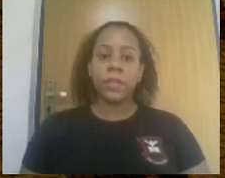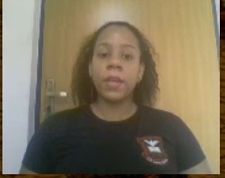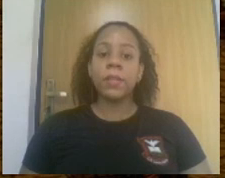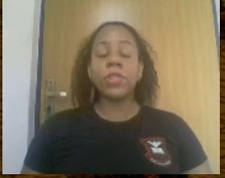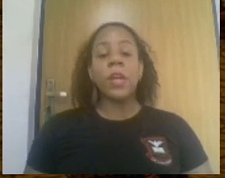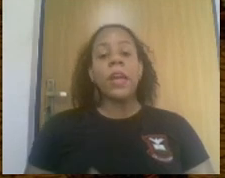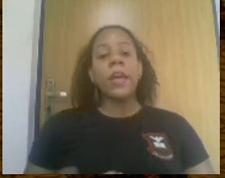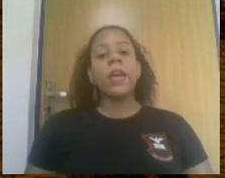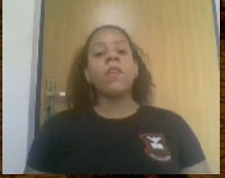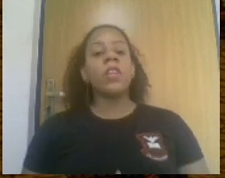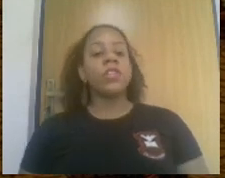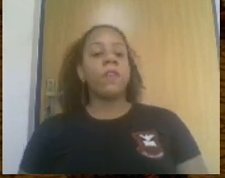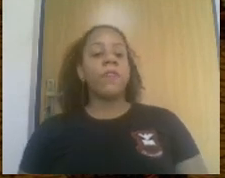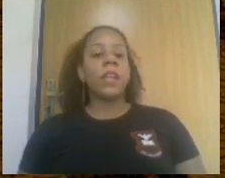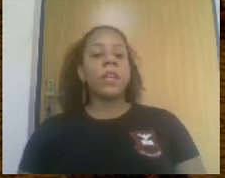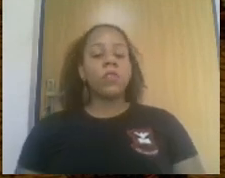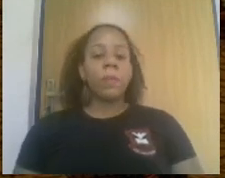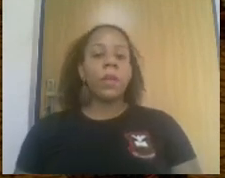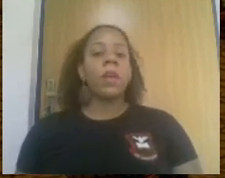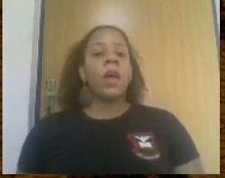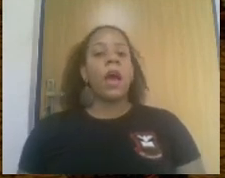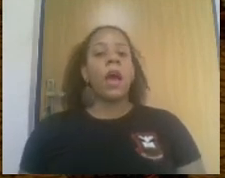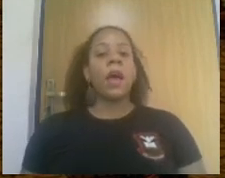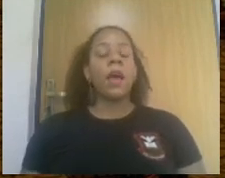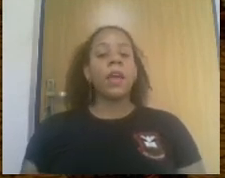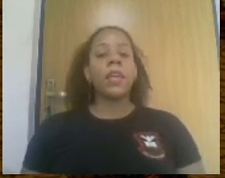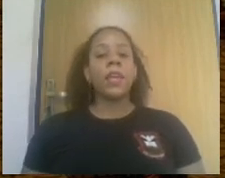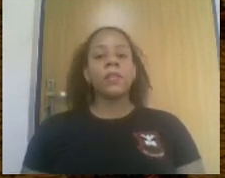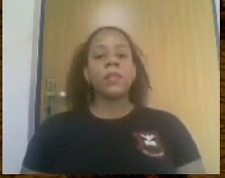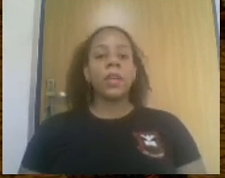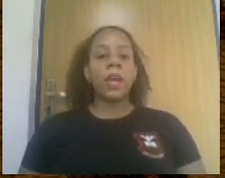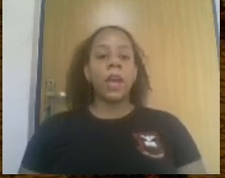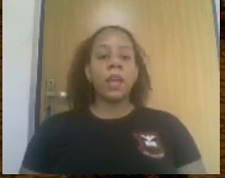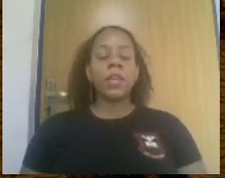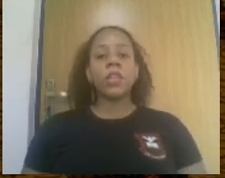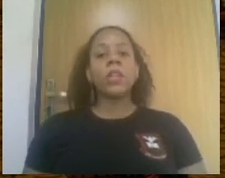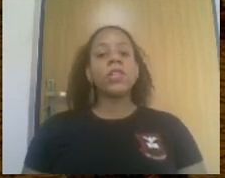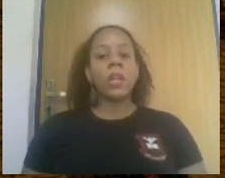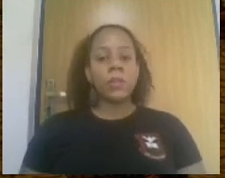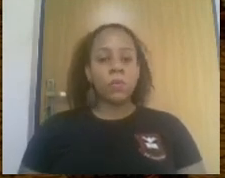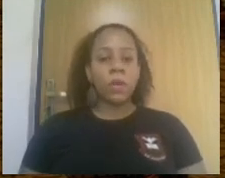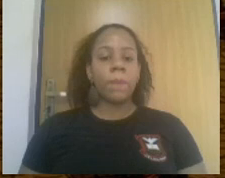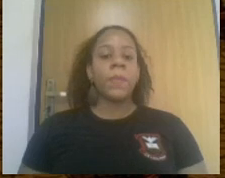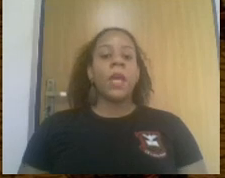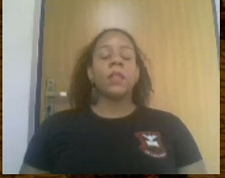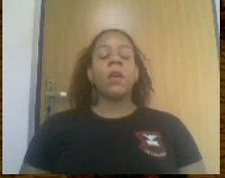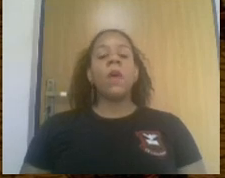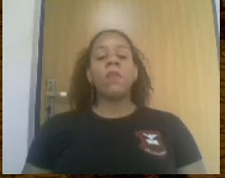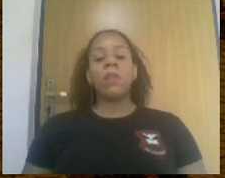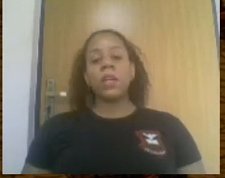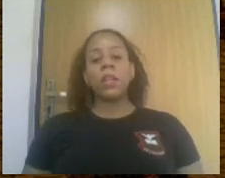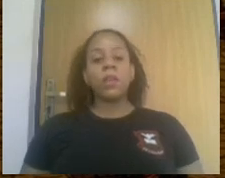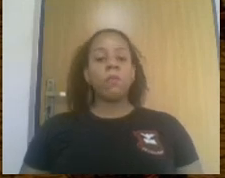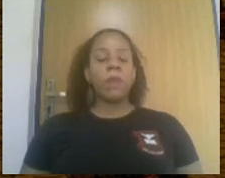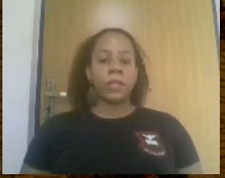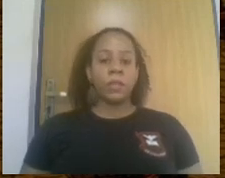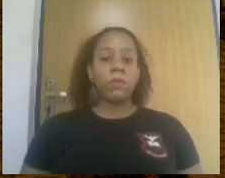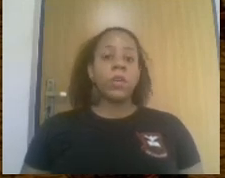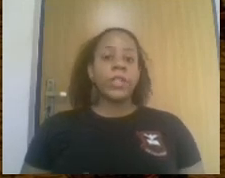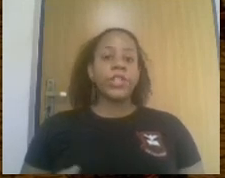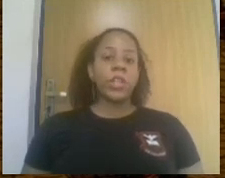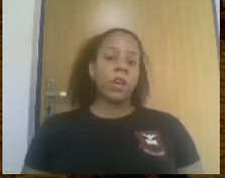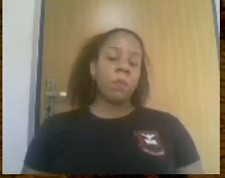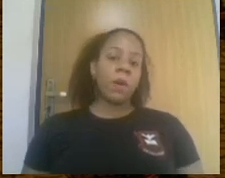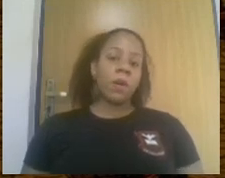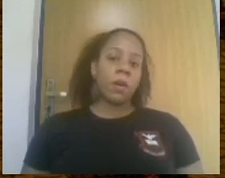dos franceses, e agora a gente vai falar sobre a riqueza que era das canas-de-açúcar. Então, a Holanda e o